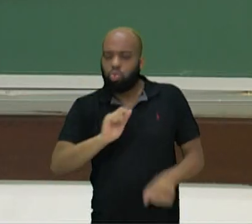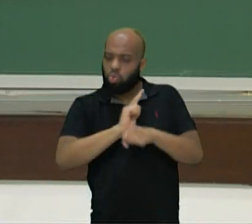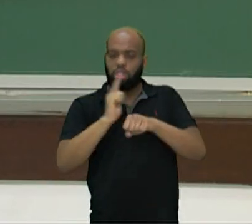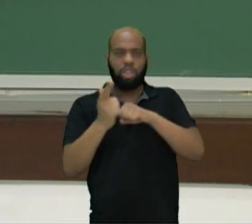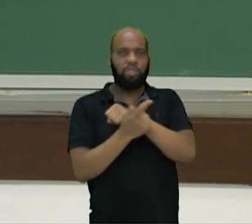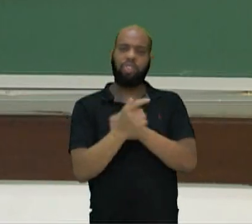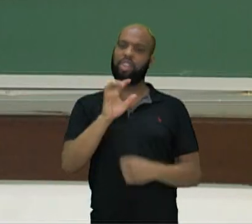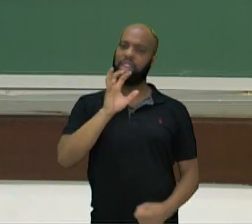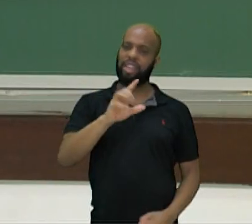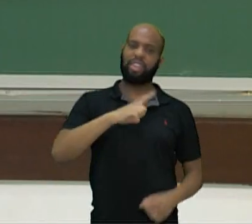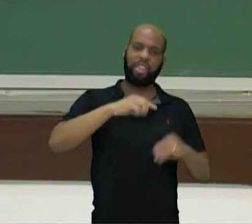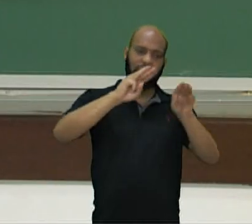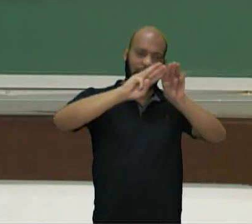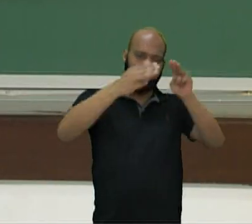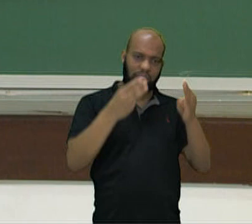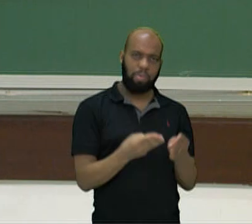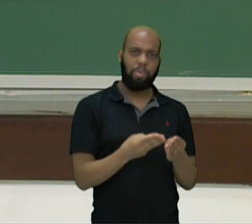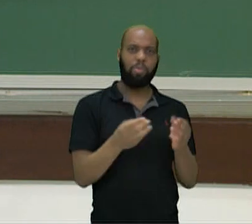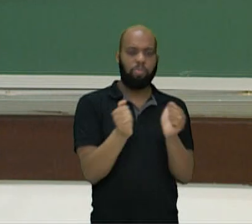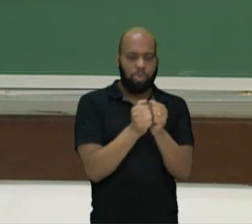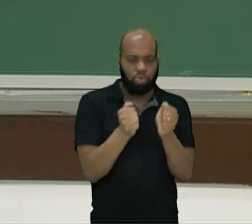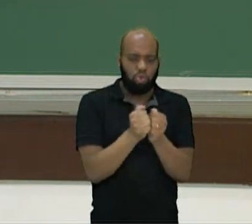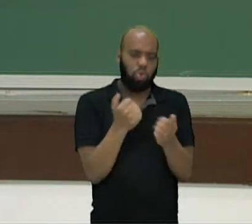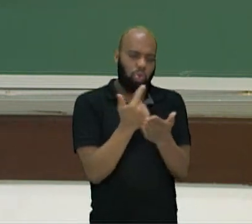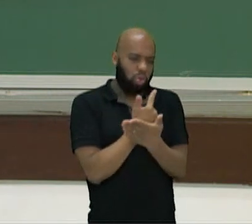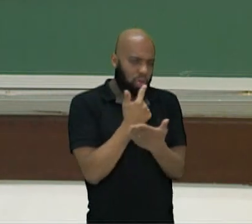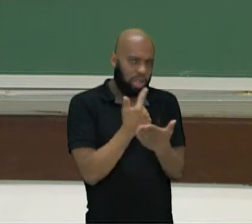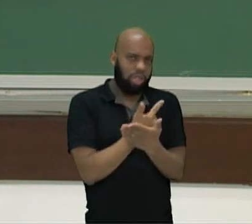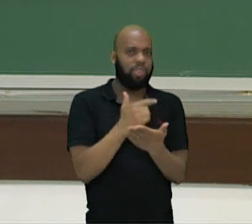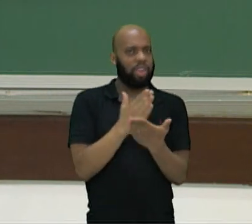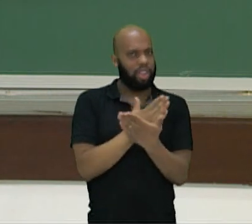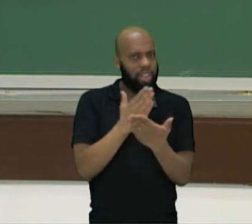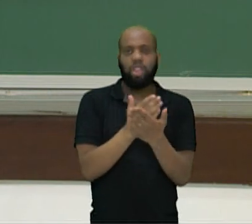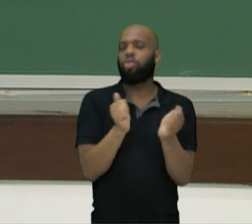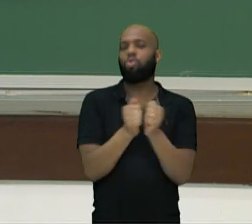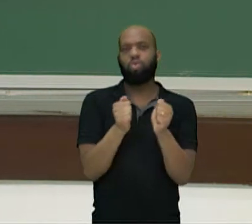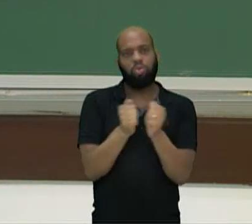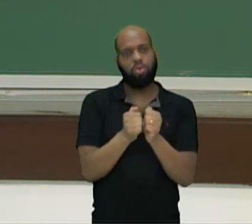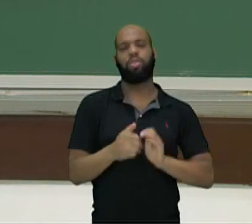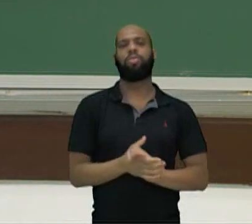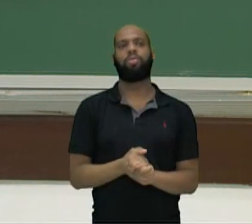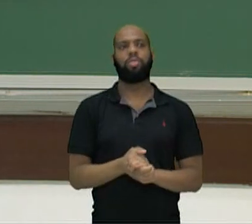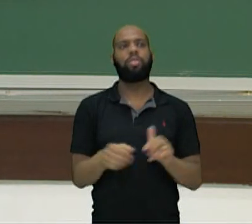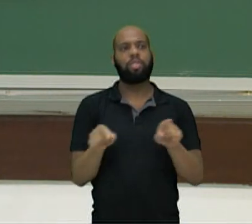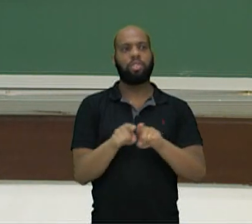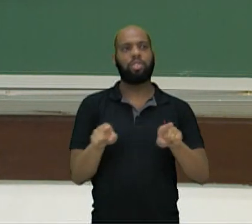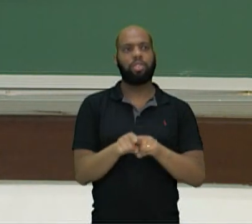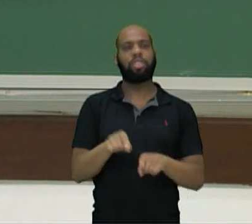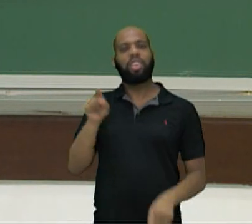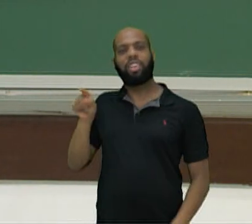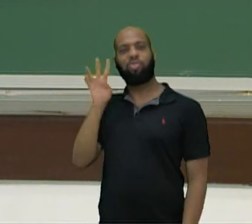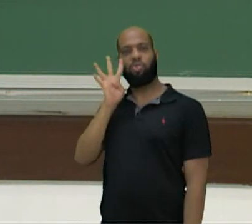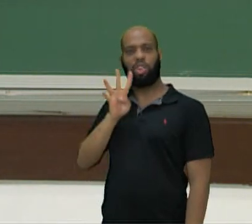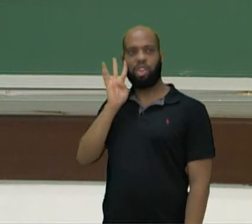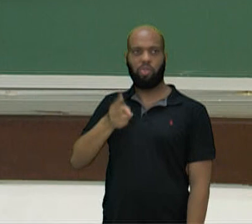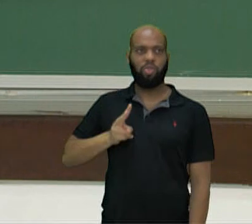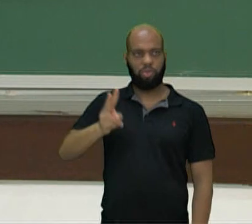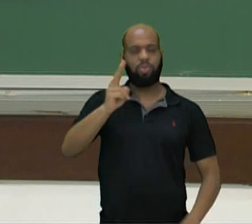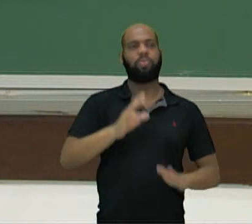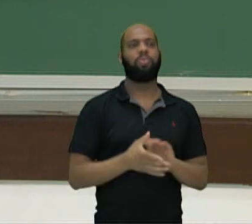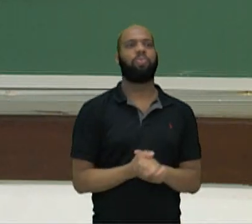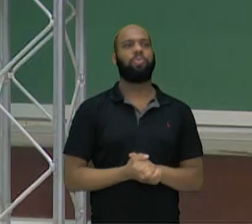É mapa de um lado, caderno do outro, livro do outro, e vamos que vamos. Beleza? Acho que ficou bem legal isso aí, vamos para